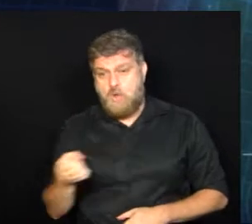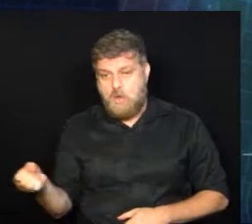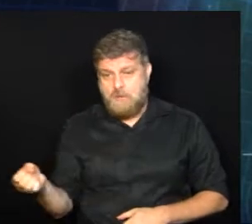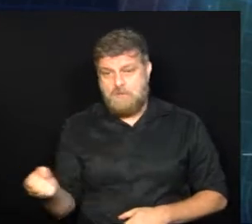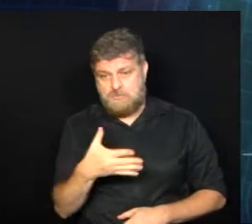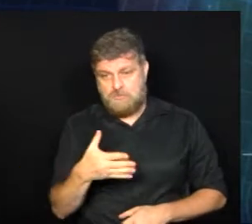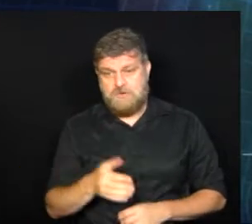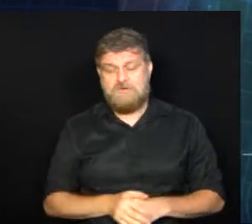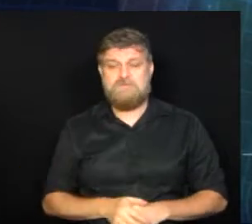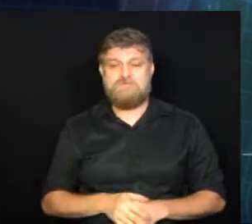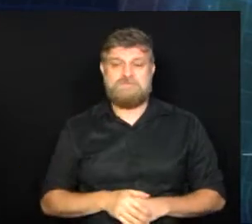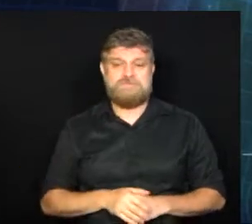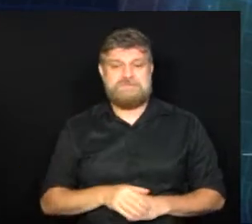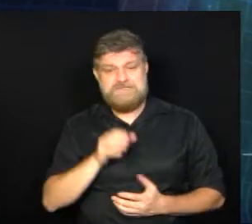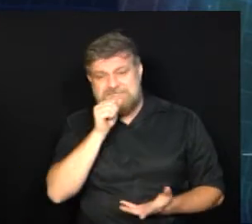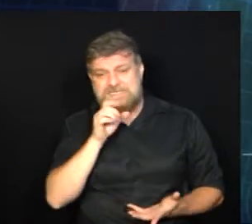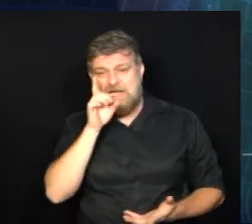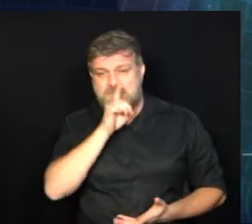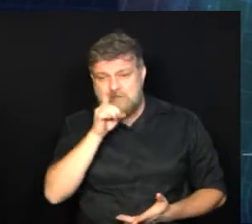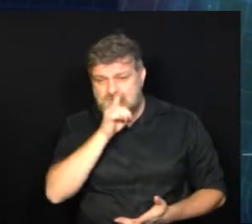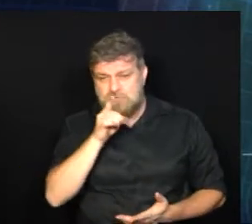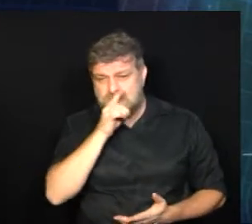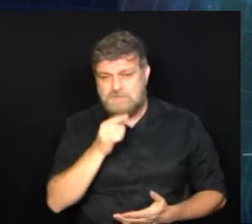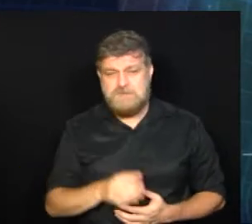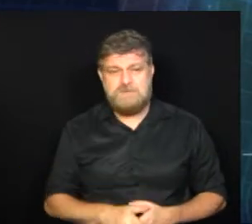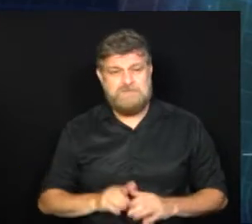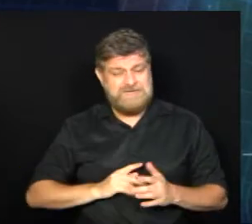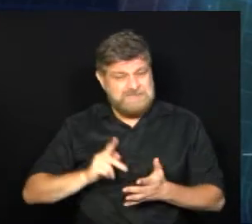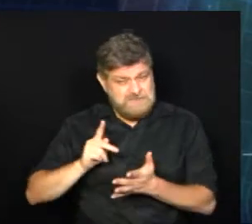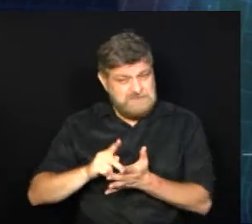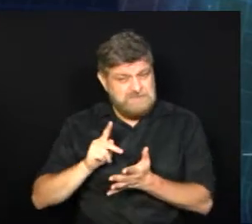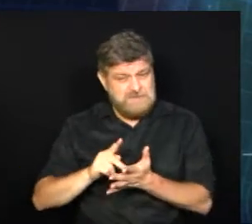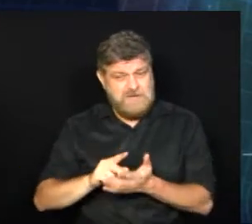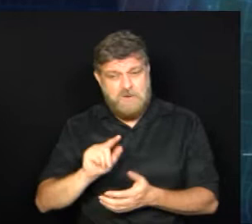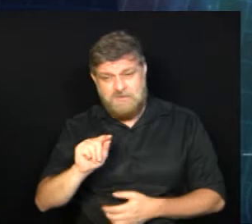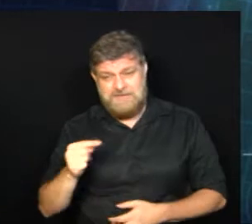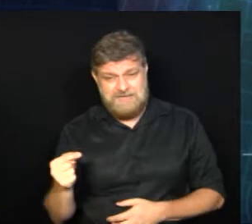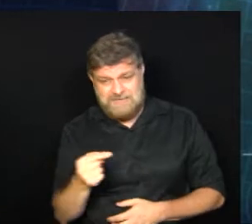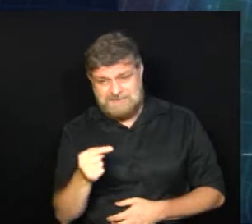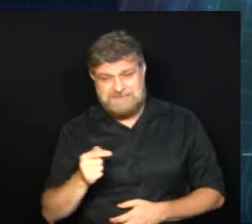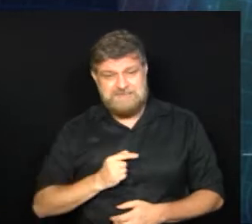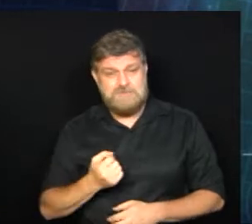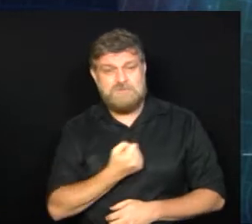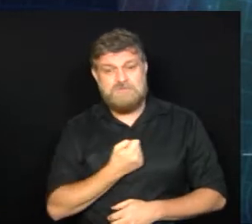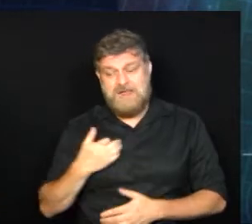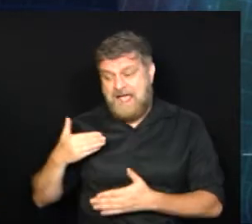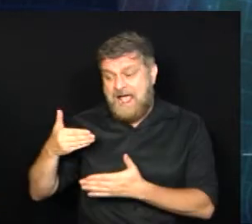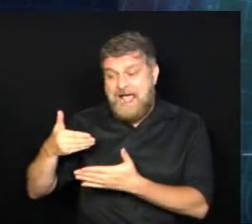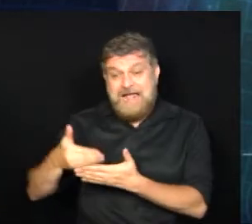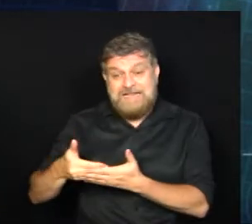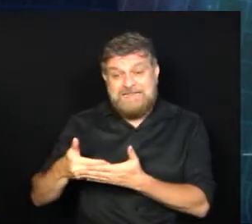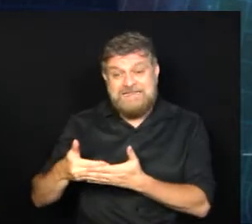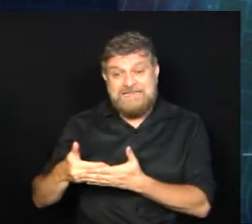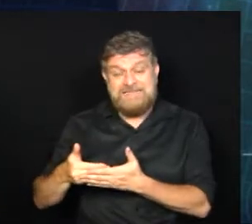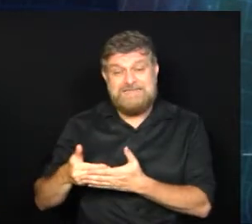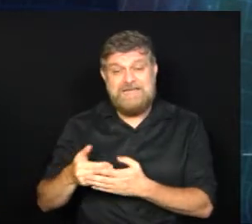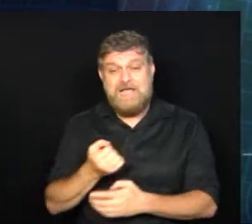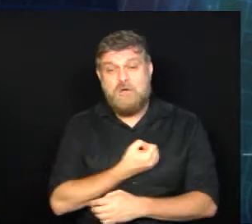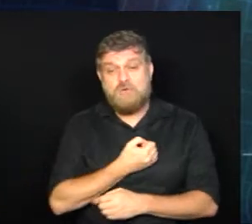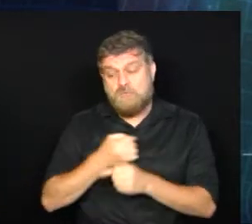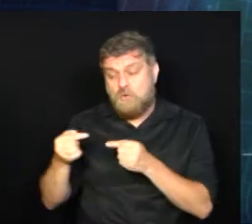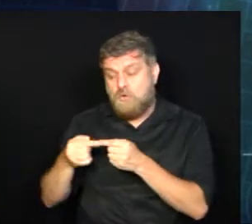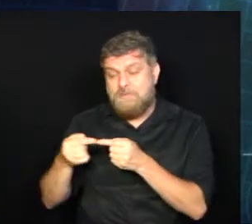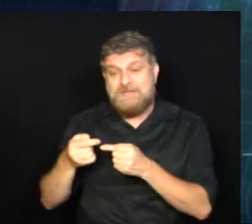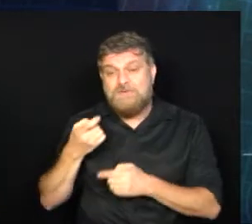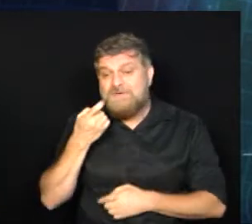final de semana. Eu falei domingo agora há pouco, mas na verdade esses casos são até a última sexta-feira.